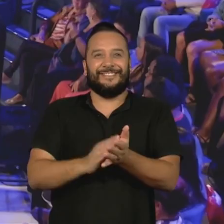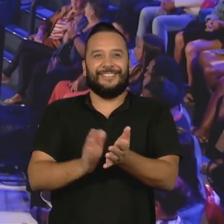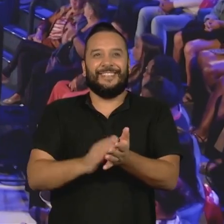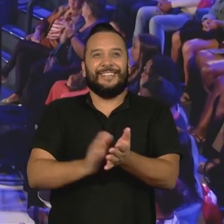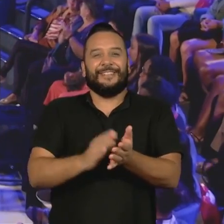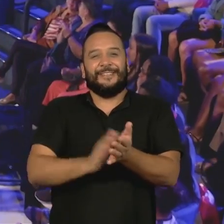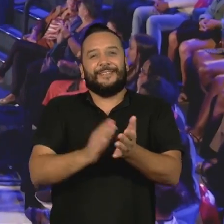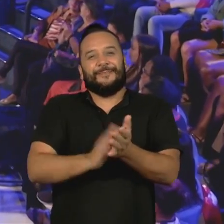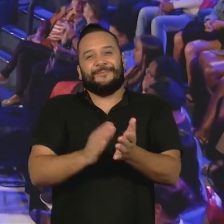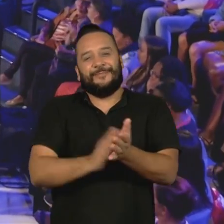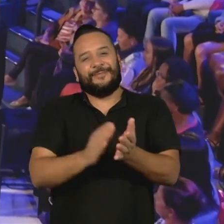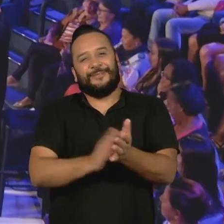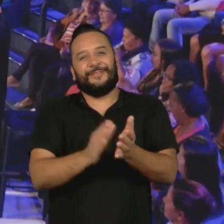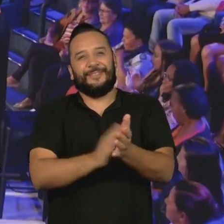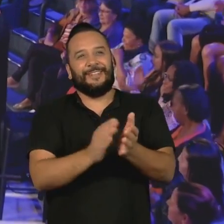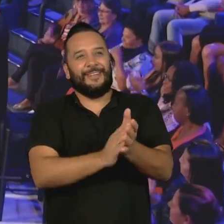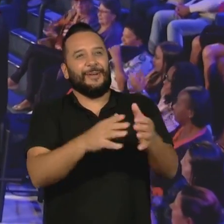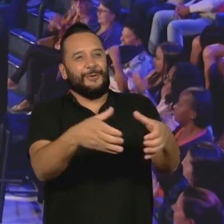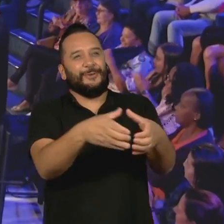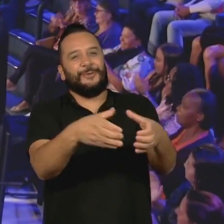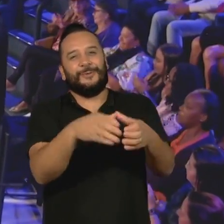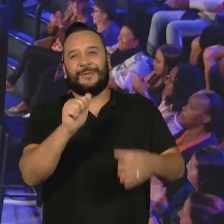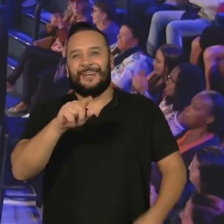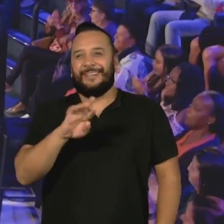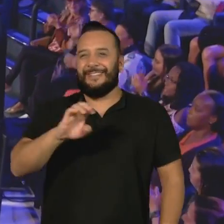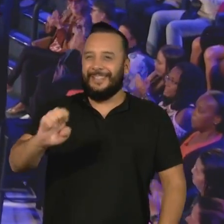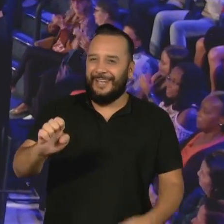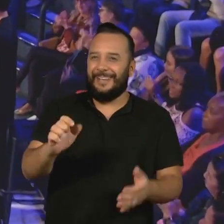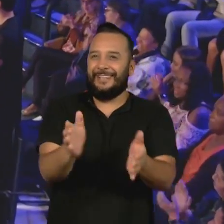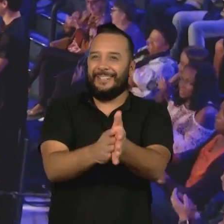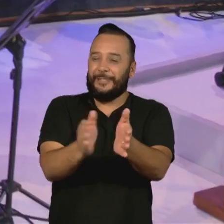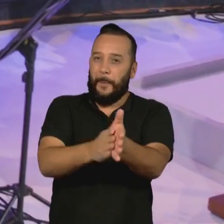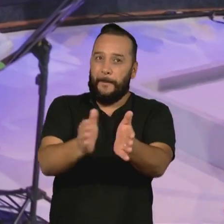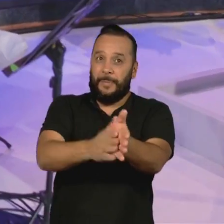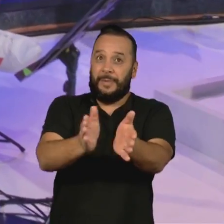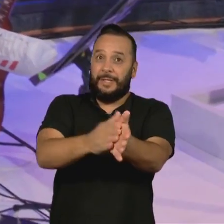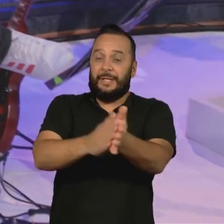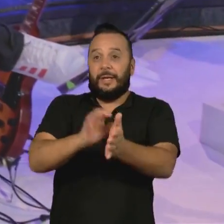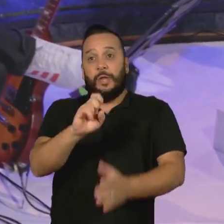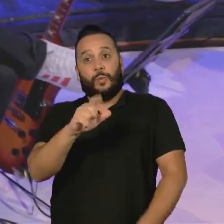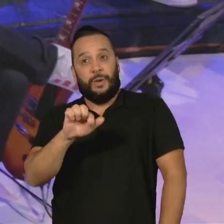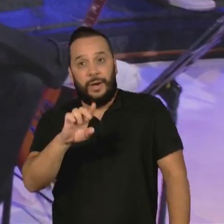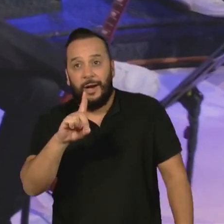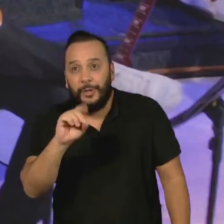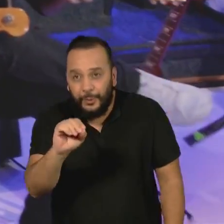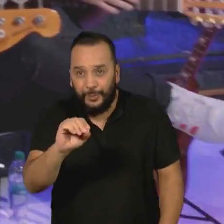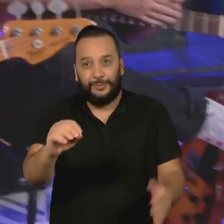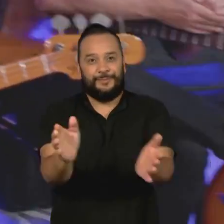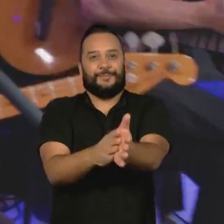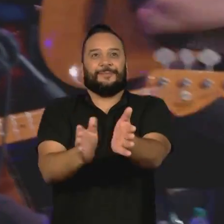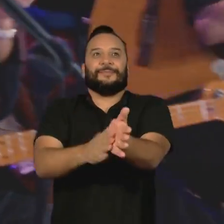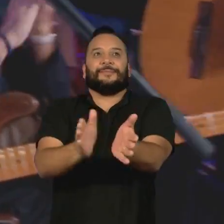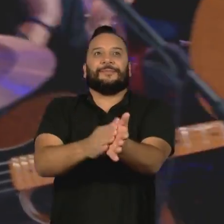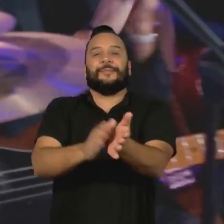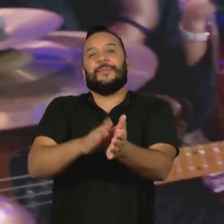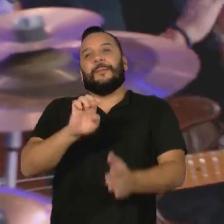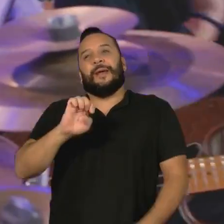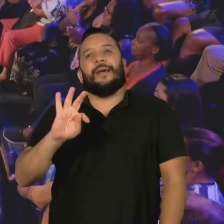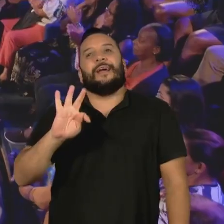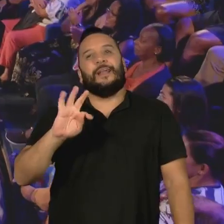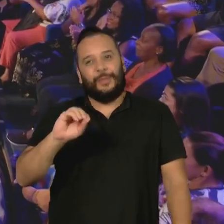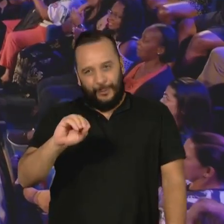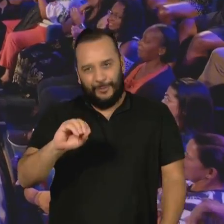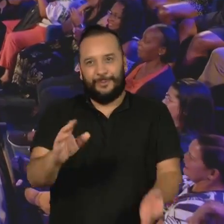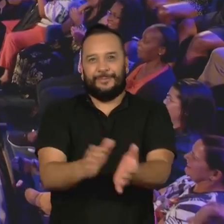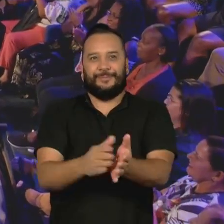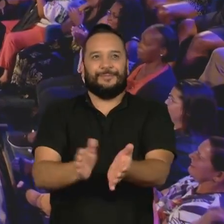Vamos aplaudir a nossa banda. André Poiá, Eduardo Simões, Beto